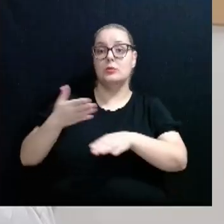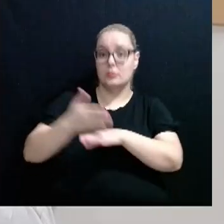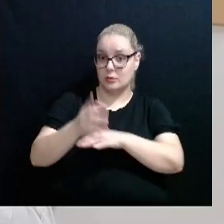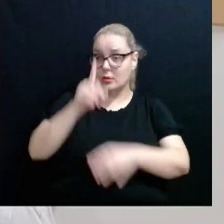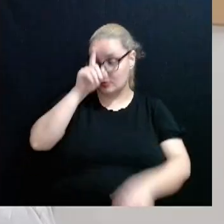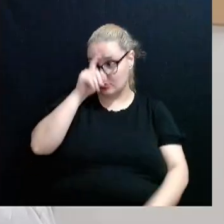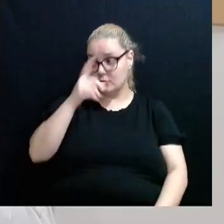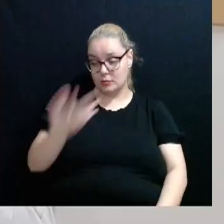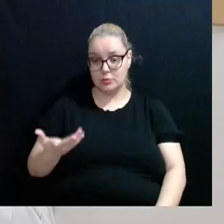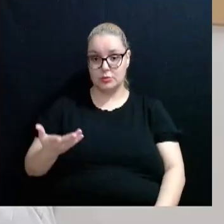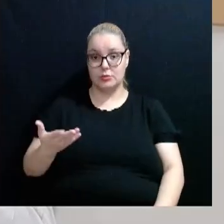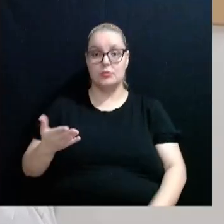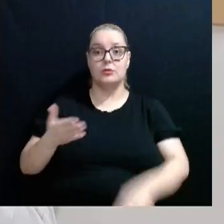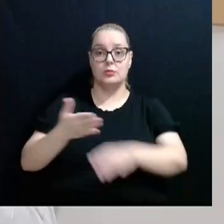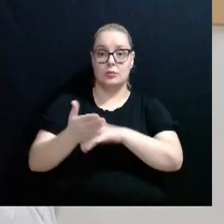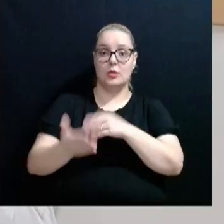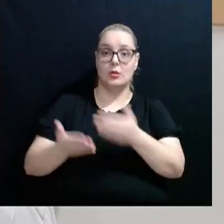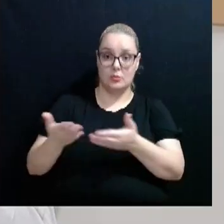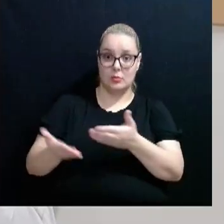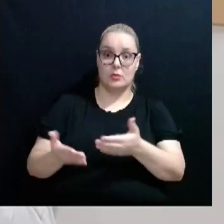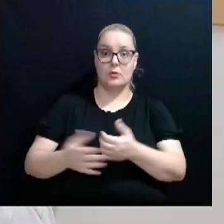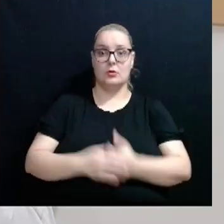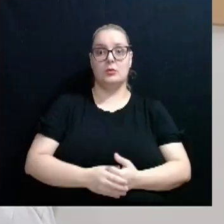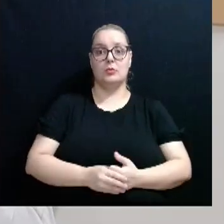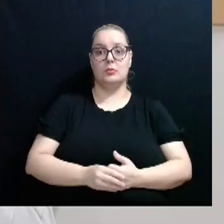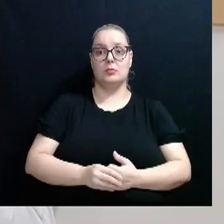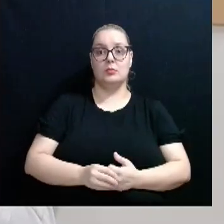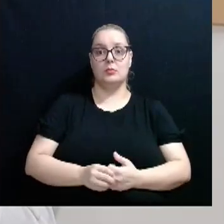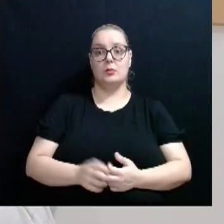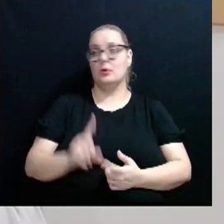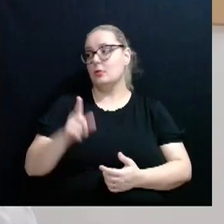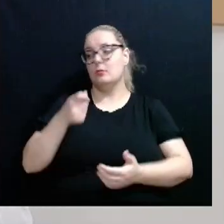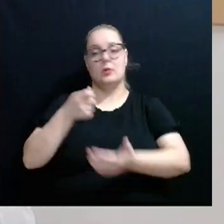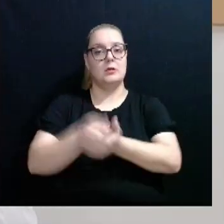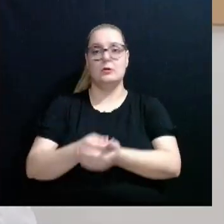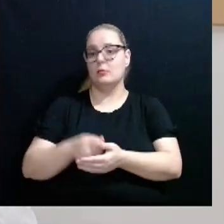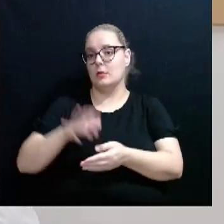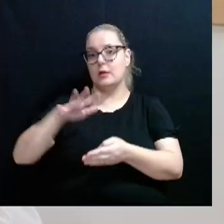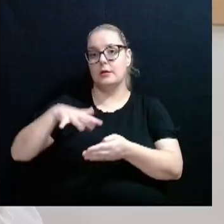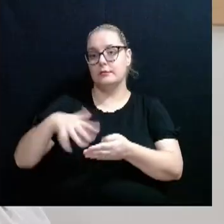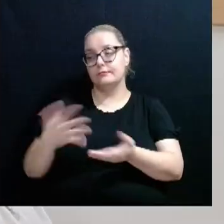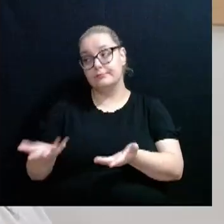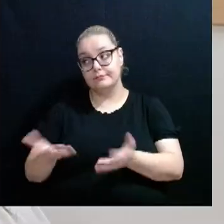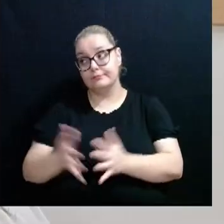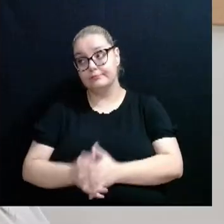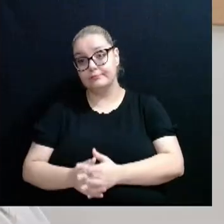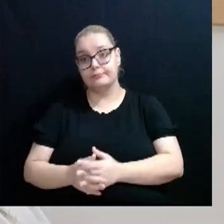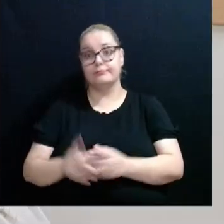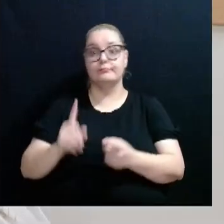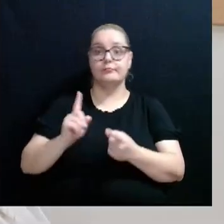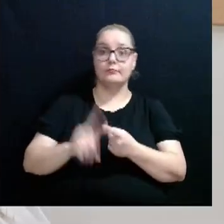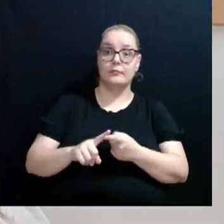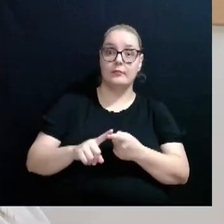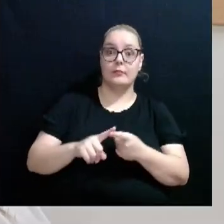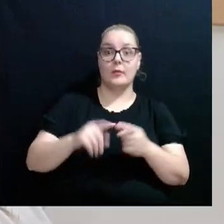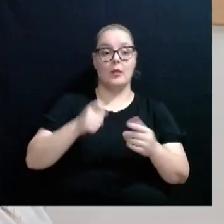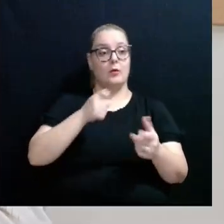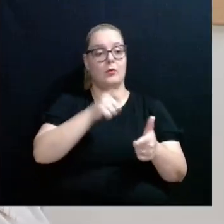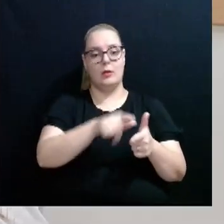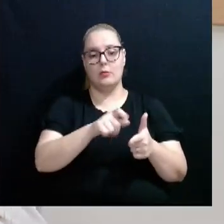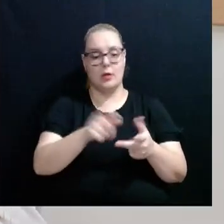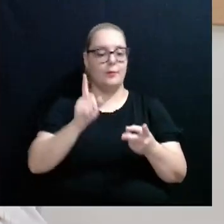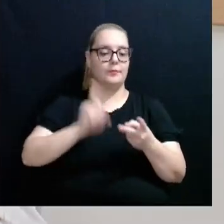acesso ao tratamento, ok? Mas ele não te paga as contas. Você tem que pagar a conta da sua casa, você tem que comprar os